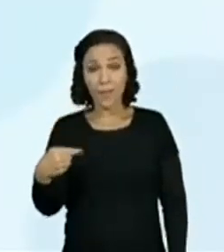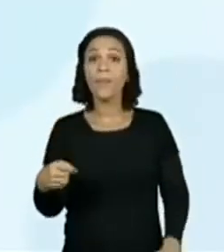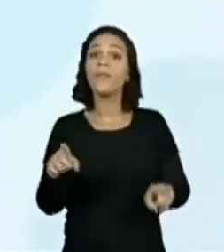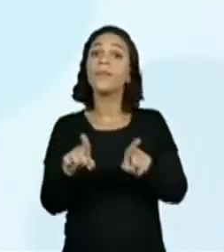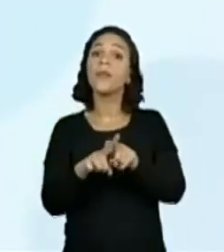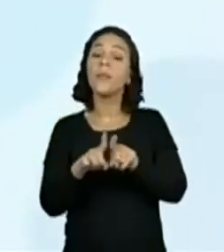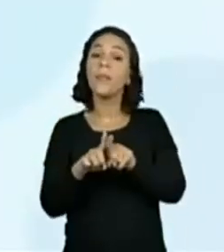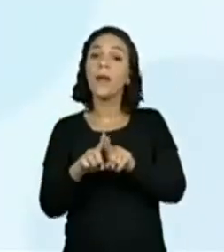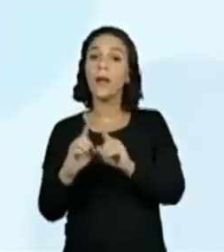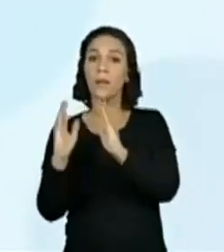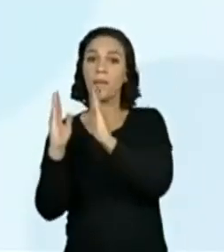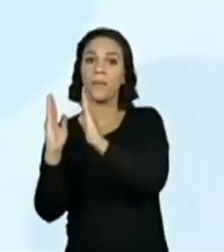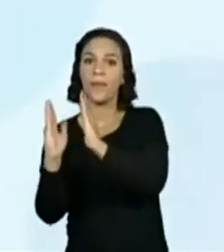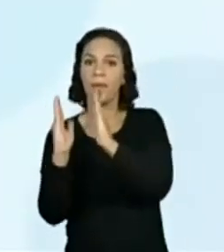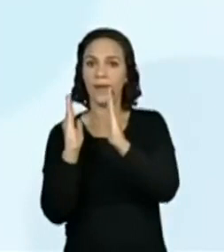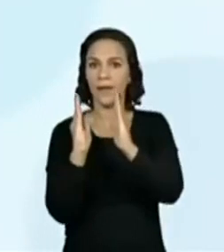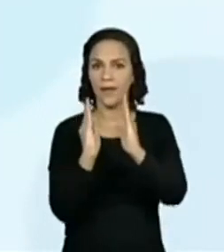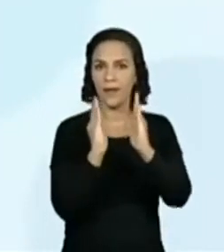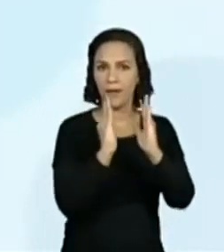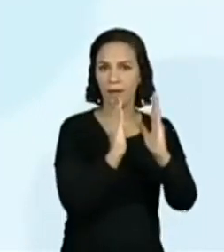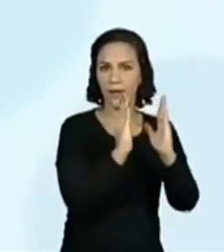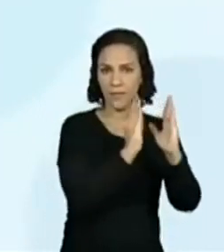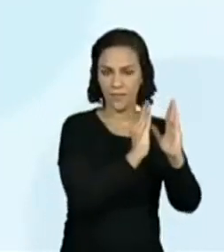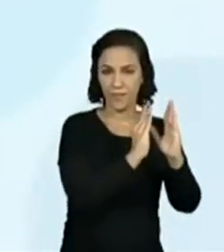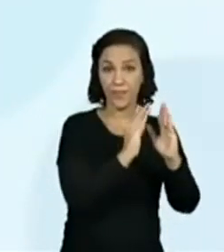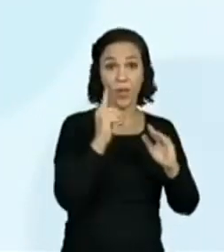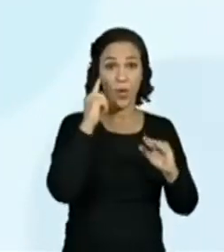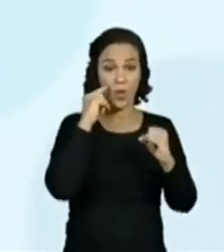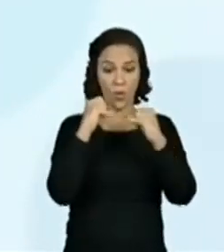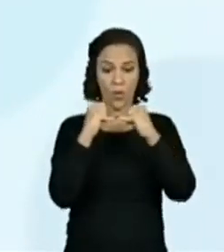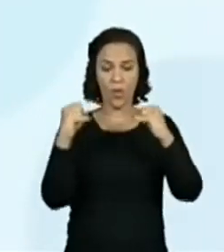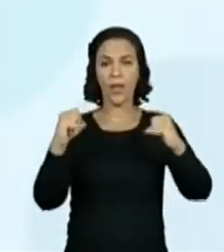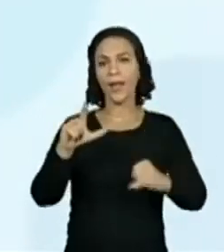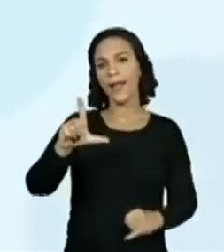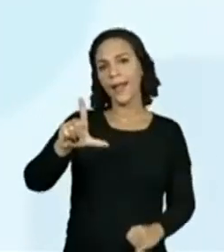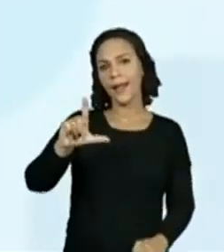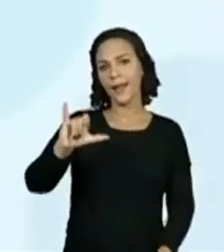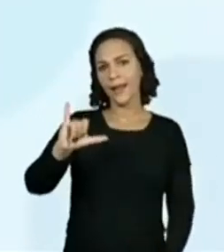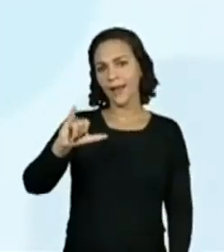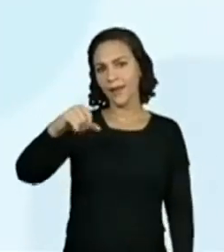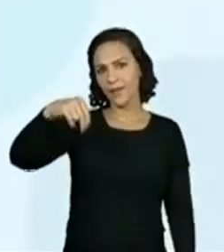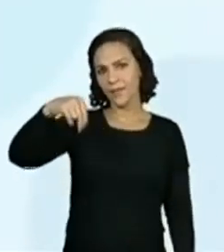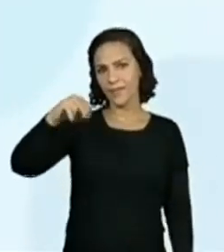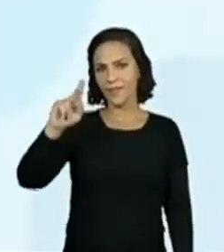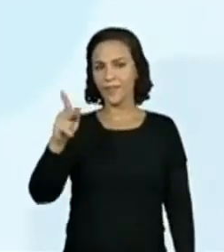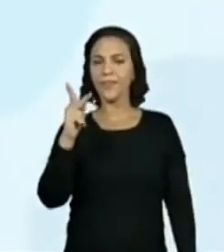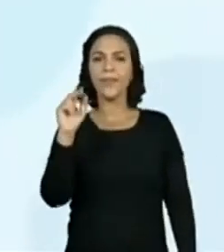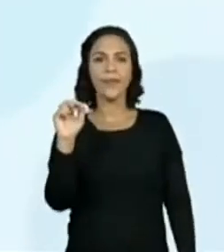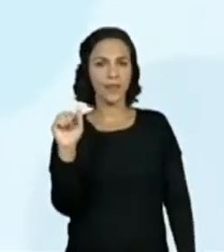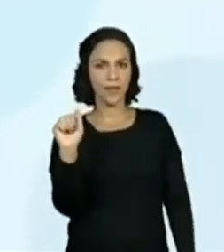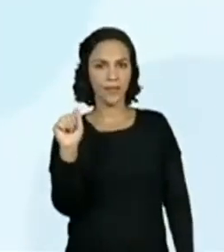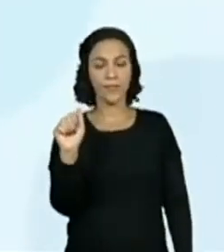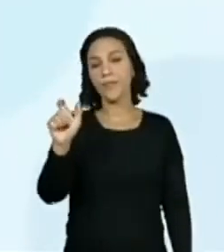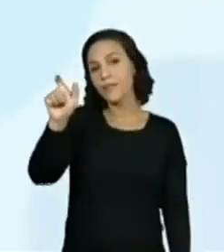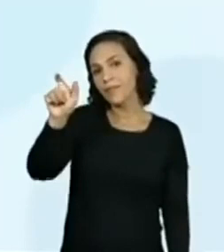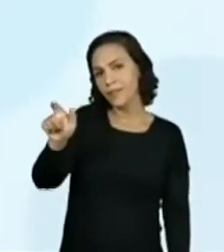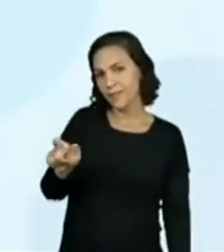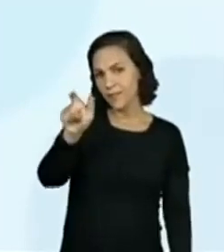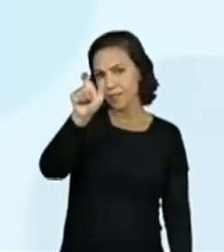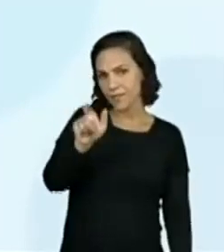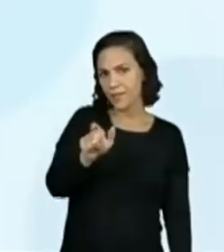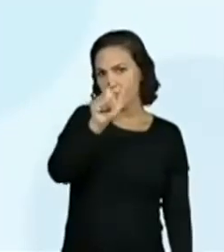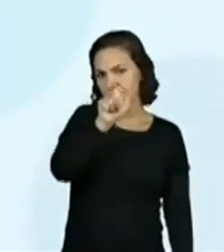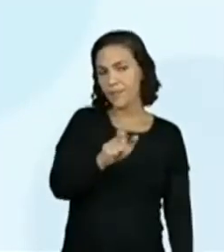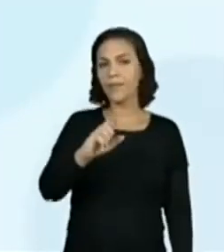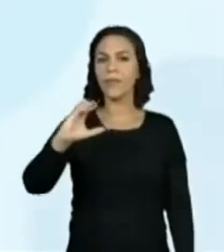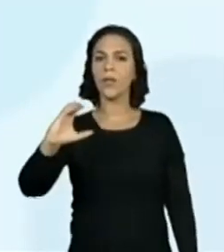as colunas. Nós já observamos a primeira linha, certo? Na primeira linha, nós já vimos que temos aí